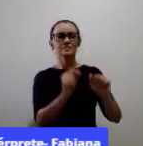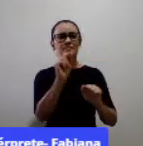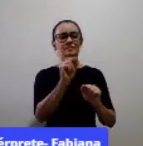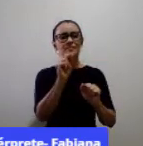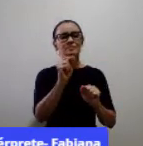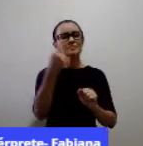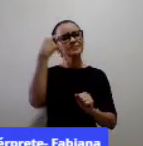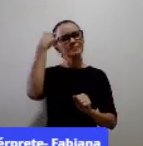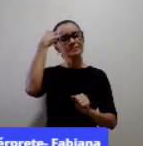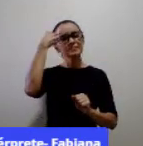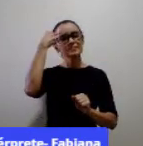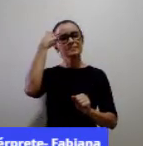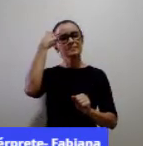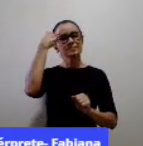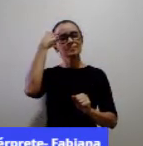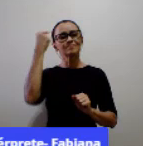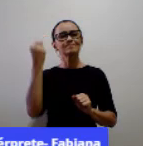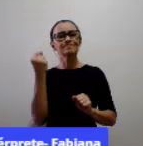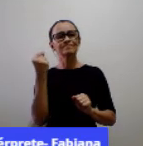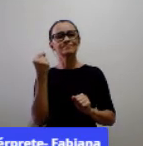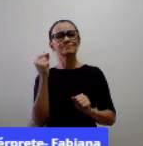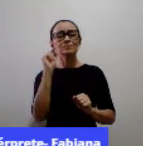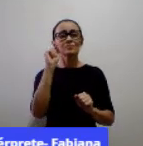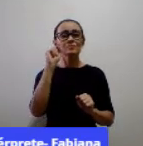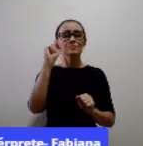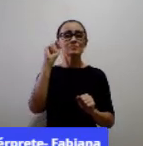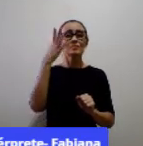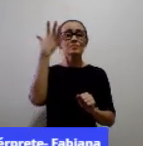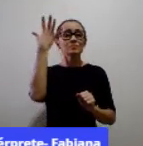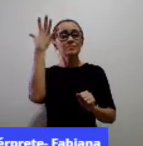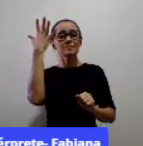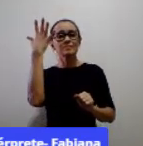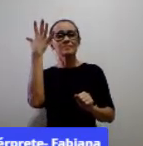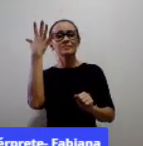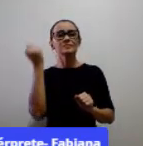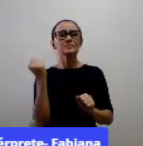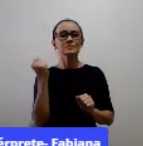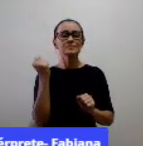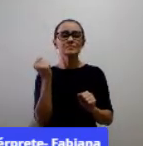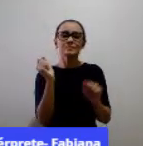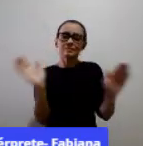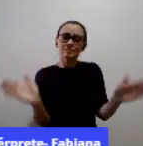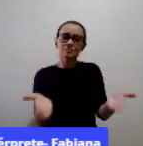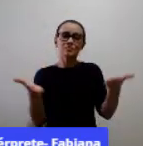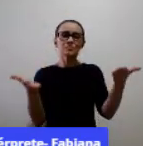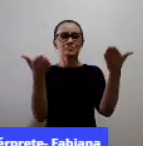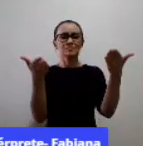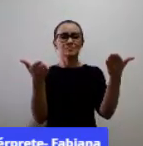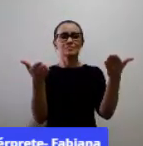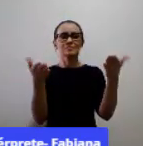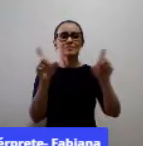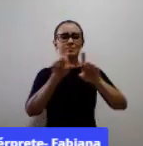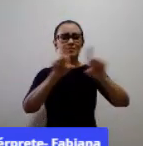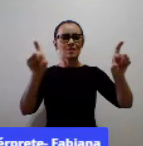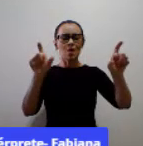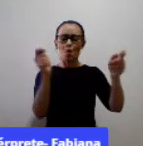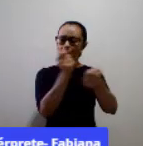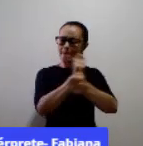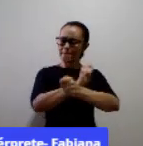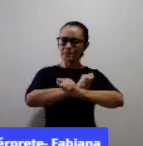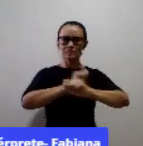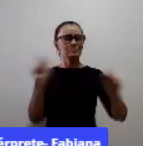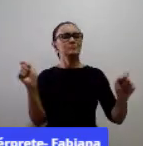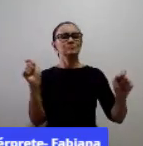trabalho a situações que favorecem esse desenvolvimento. Então, a frase é: o impossível só